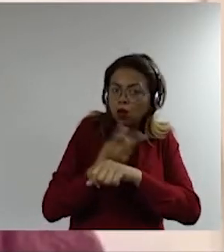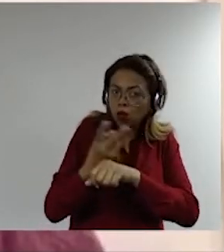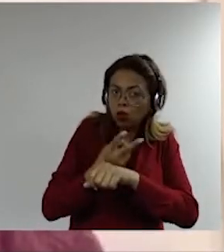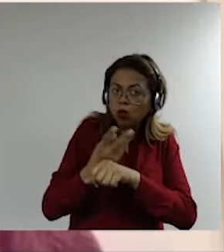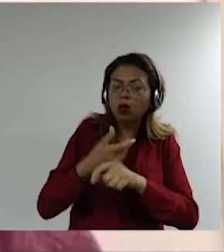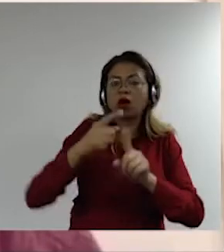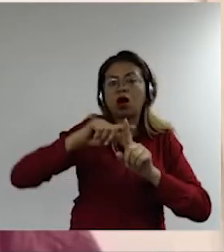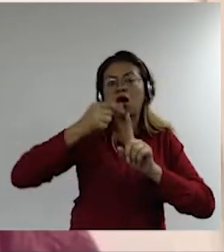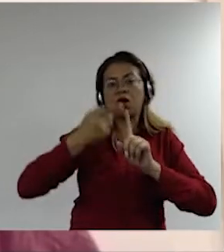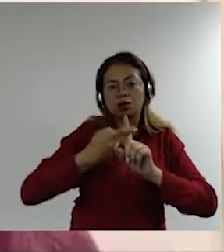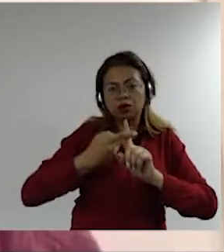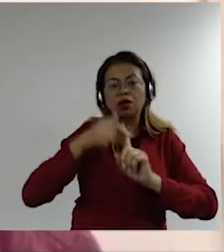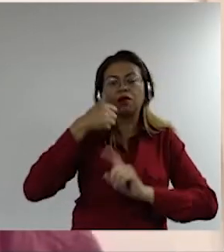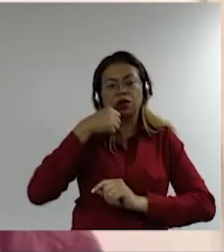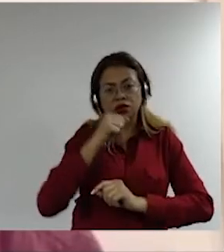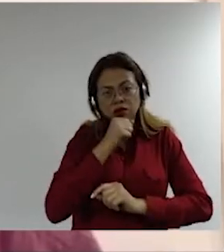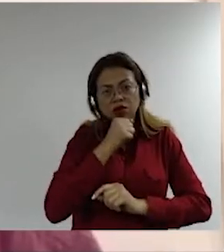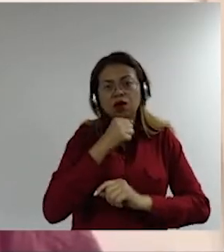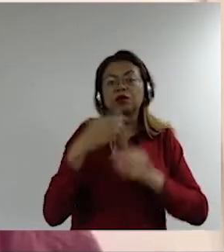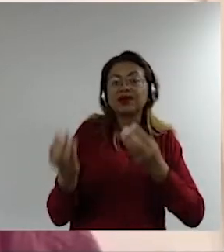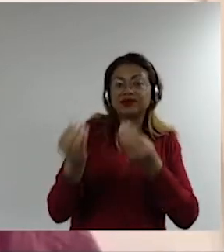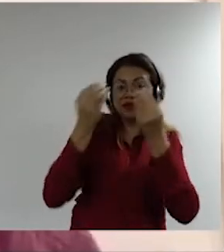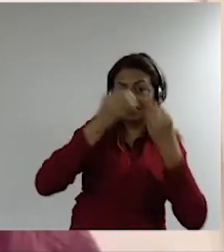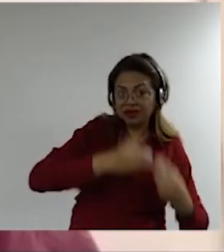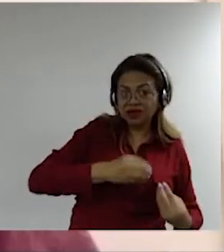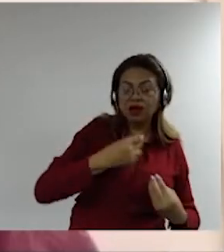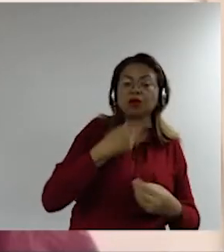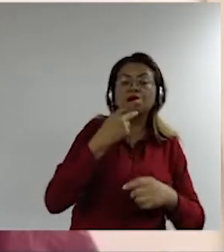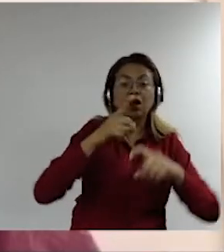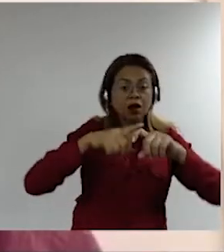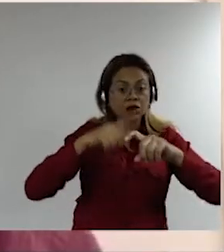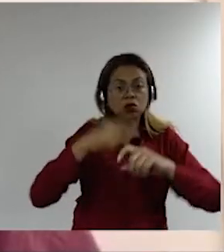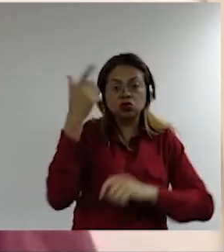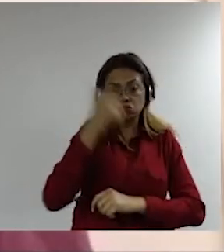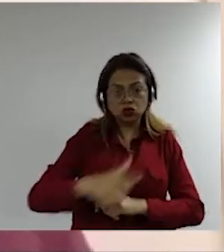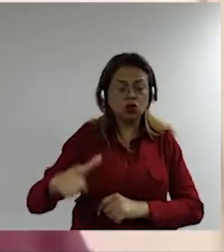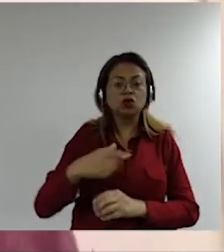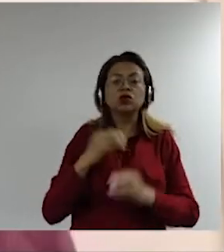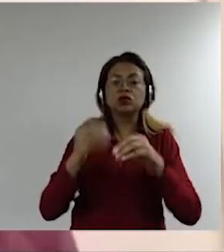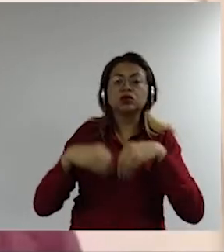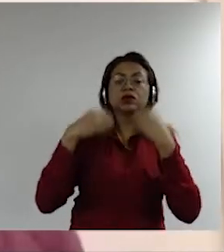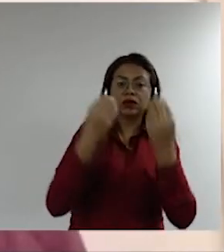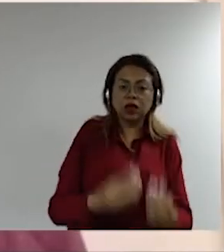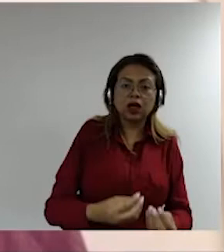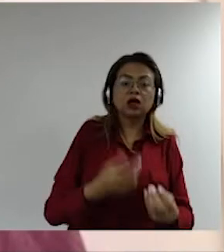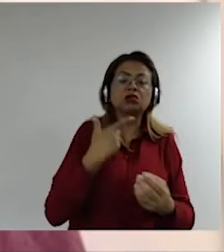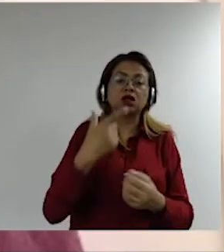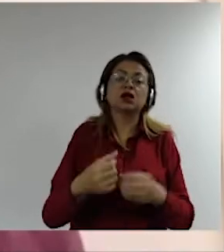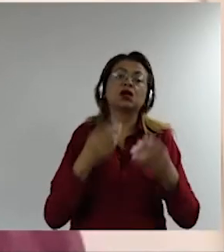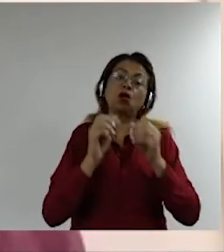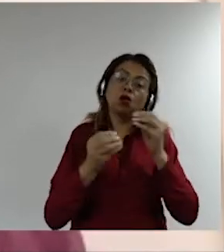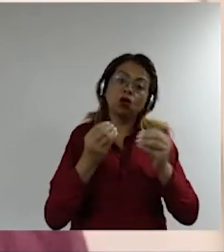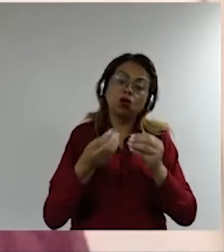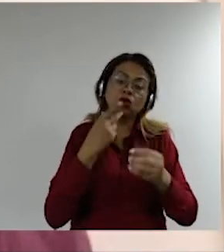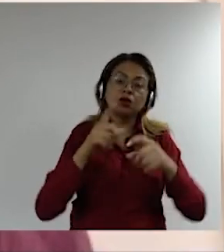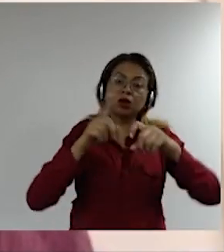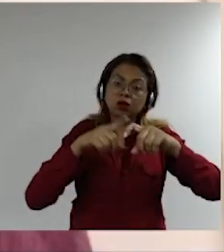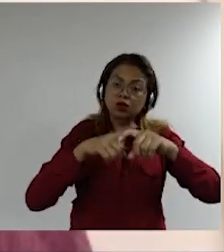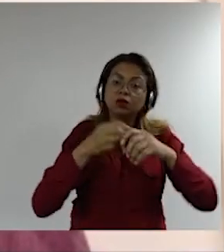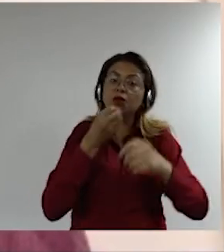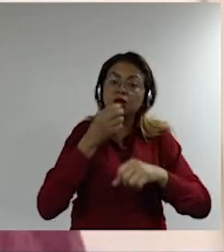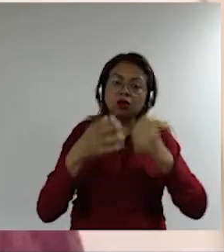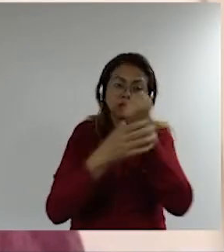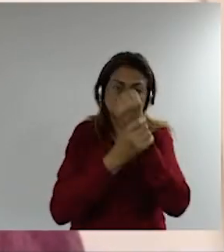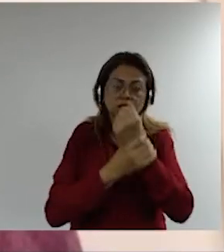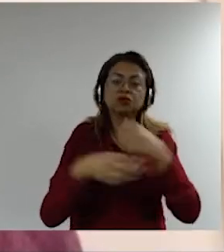e trazer para as consultas pré-natal. Criar condições para atendimento seguro, que é fundamental, e